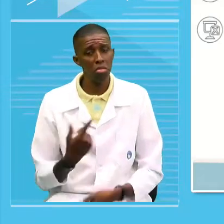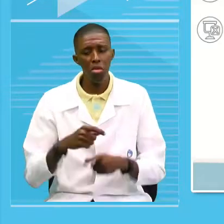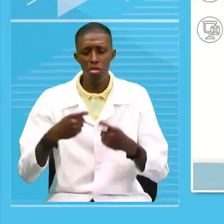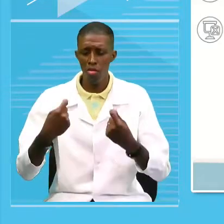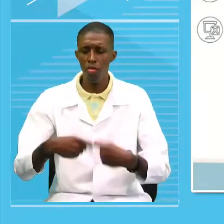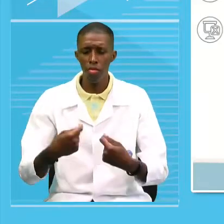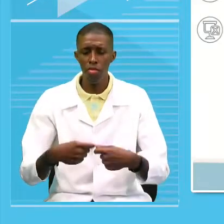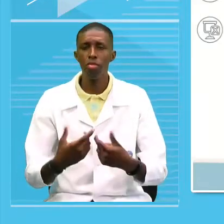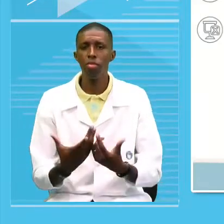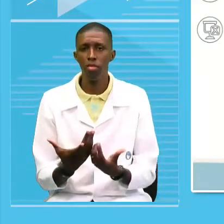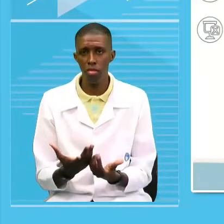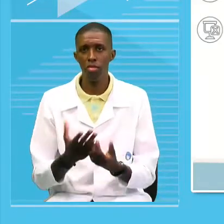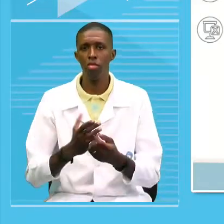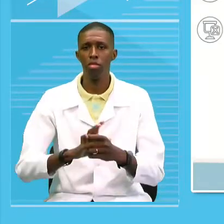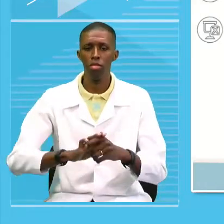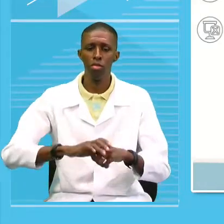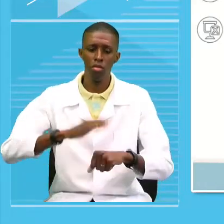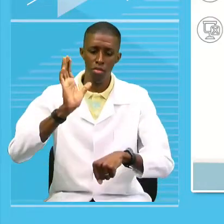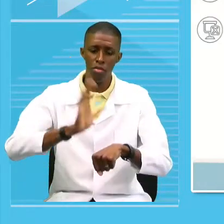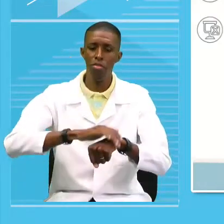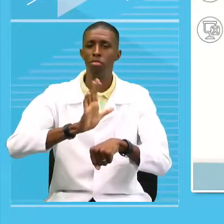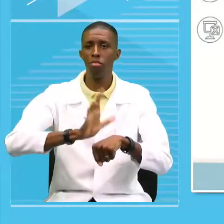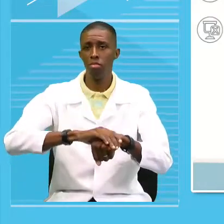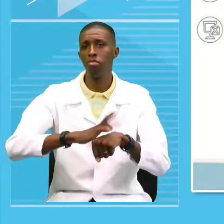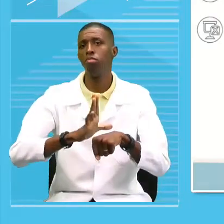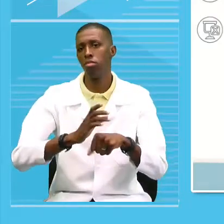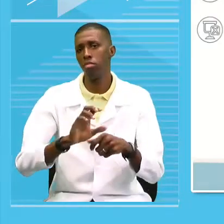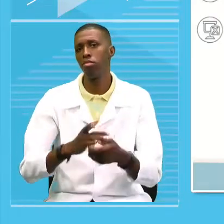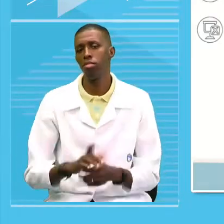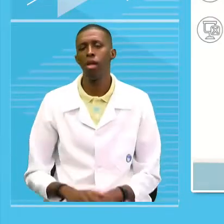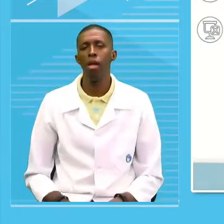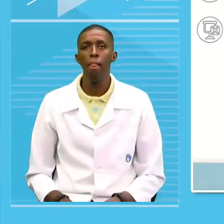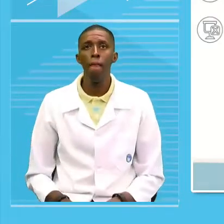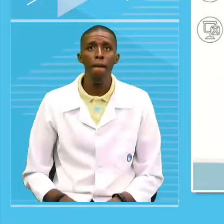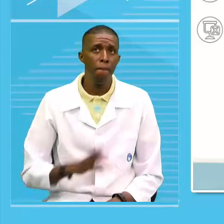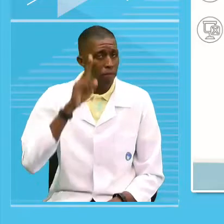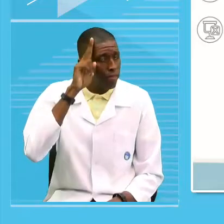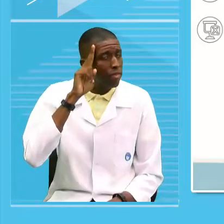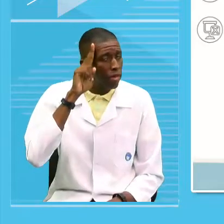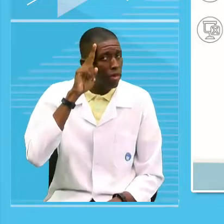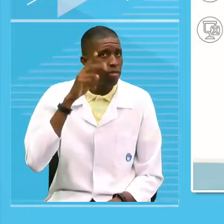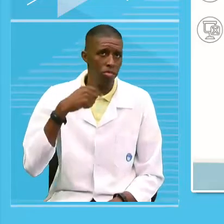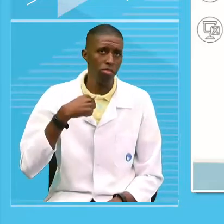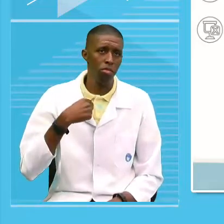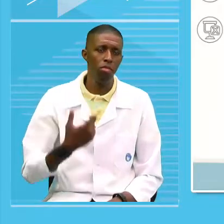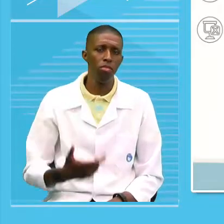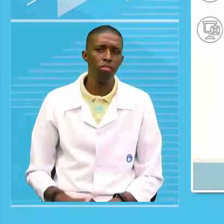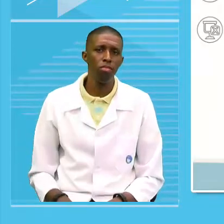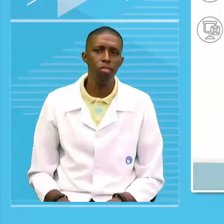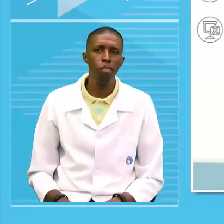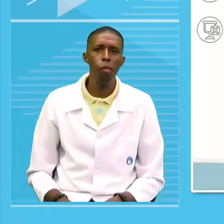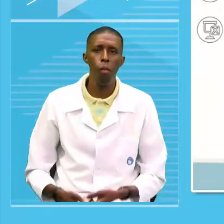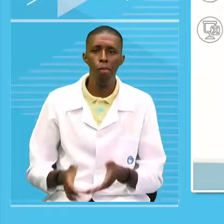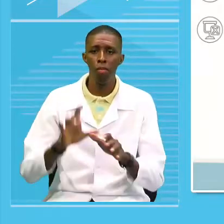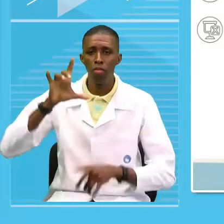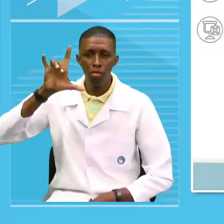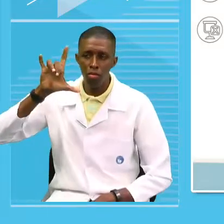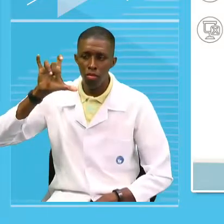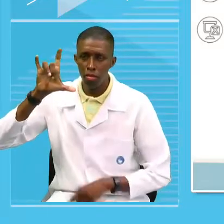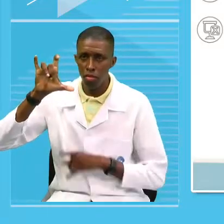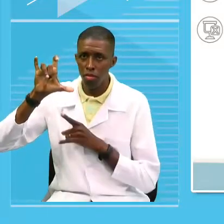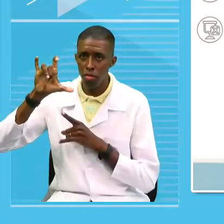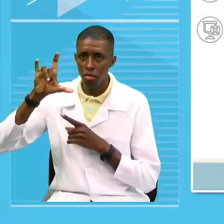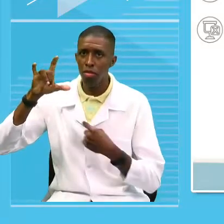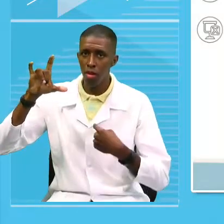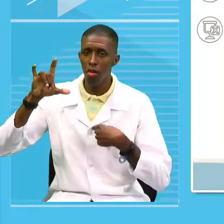dia eu vi um comentário de uma blogueira né uma criadora de conteúdo ela fez uma publicação lá no Instagram e